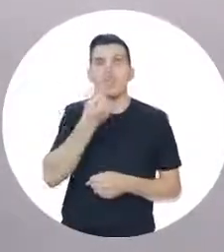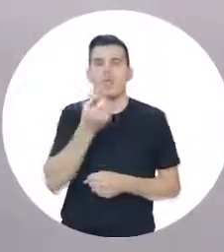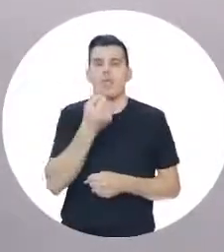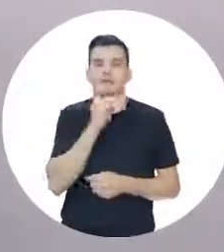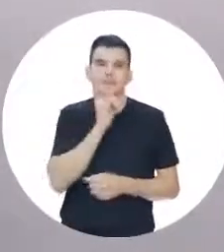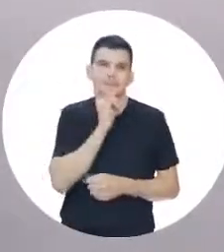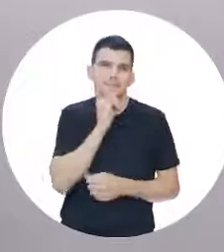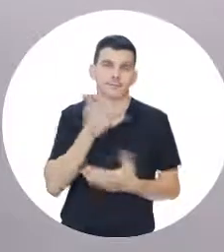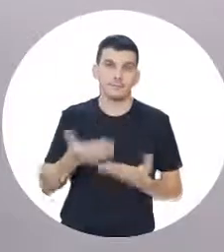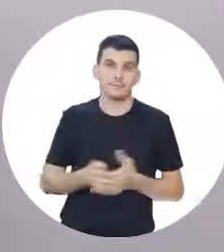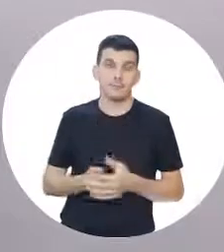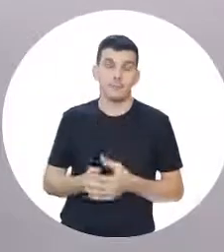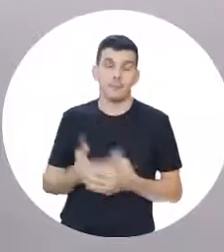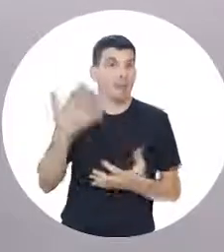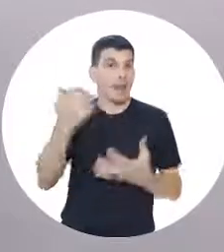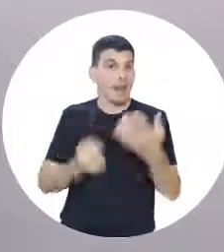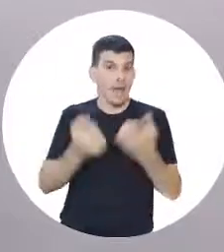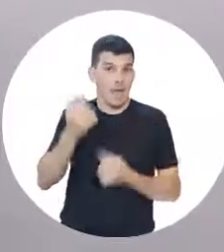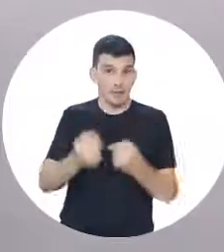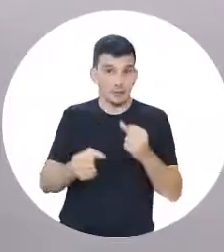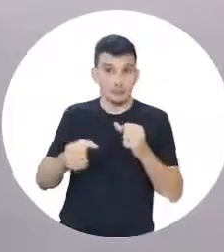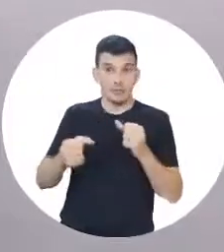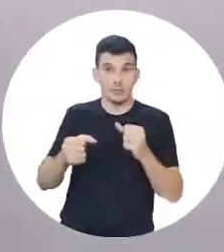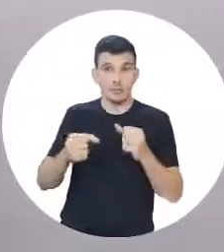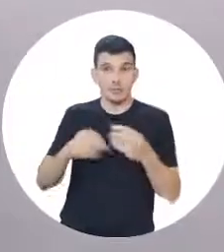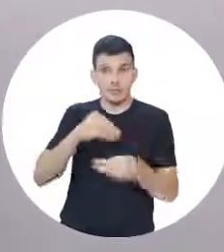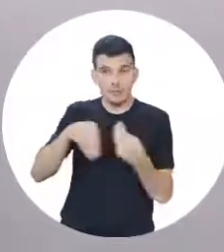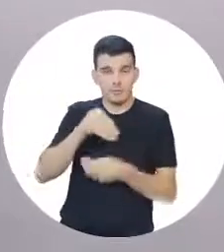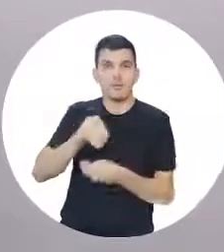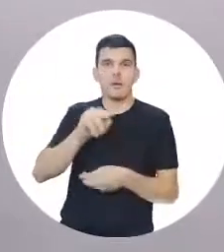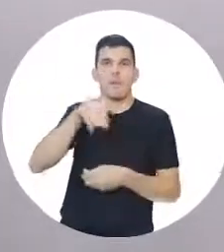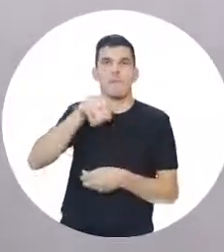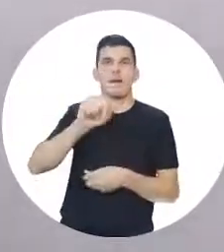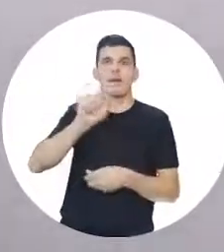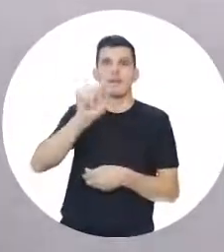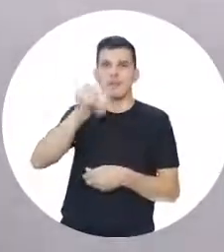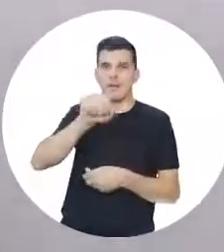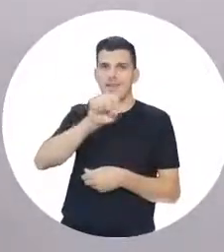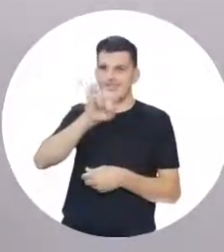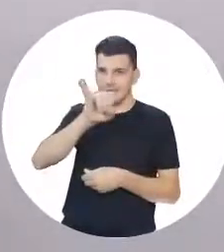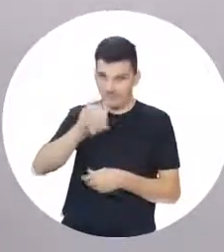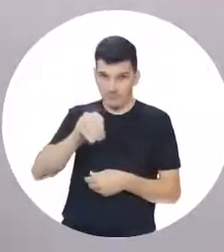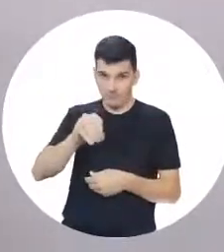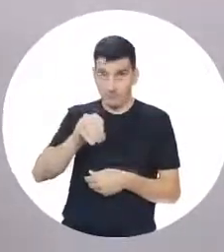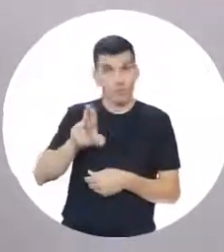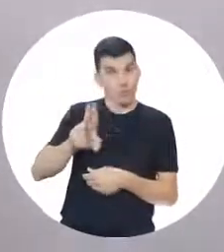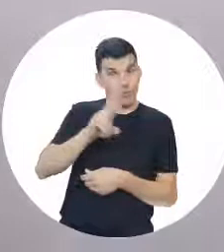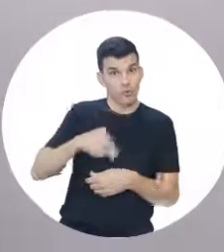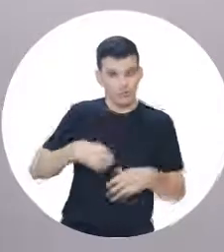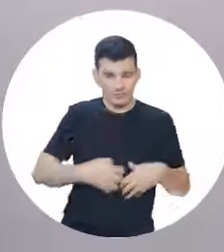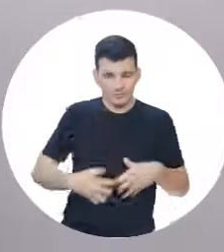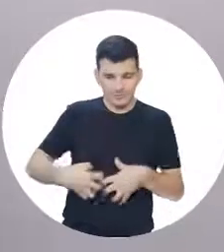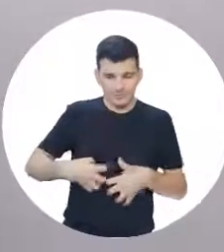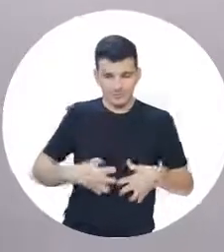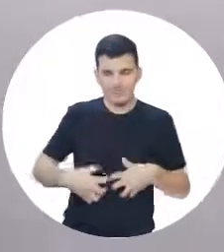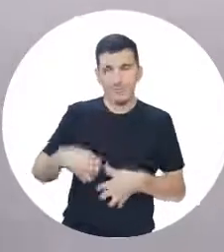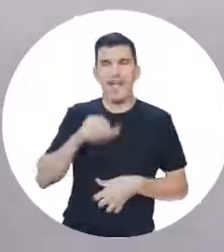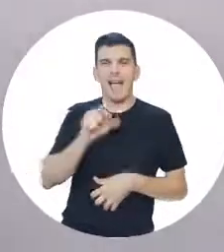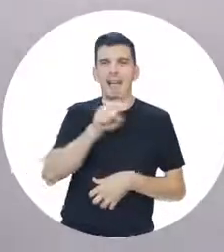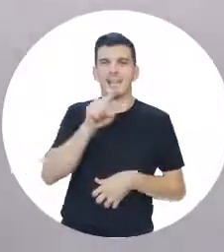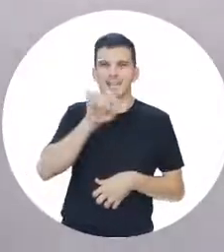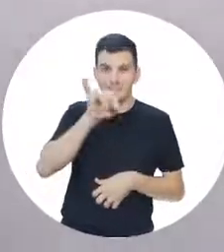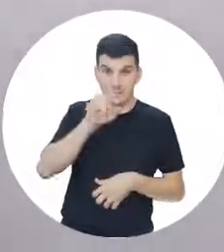gente como remédio, por exemplo. Leite de magnésio. O hidróxido de magnésio. O hidróxido de magnésio a gente utiliza para